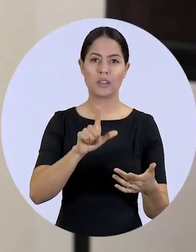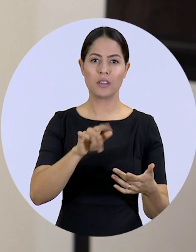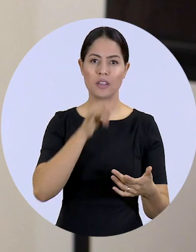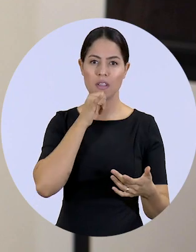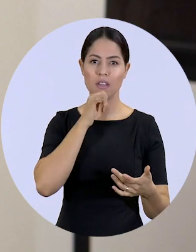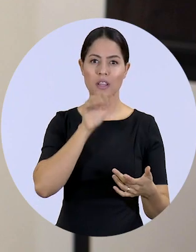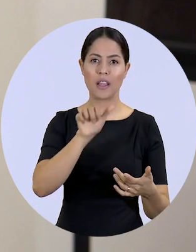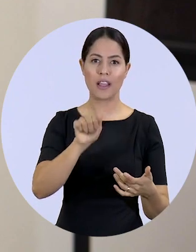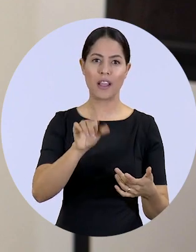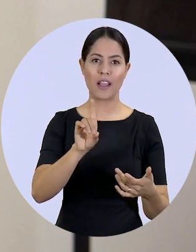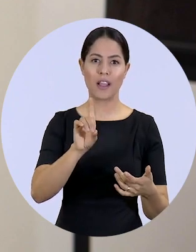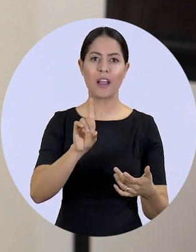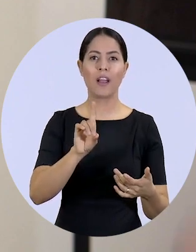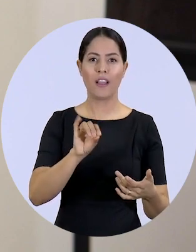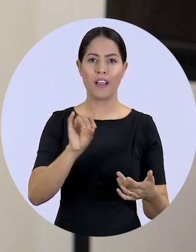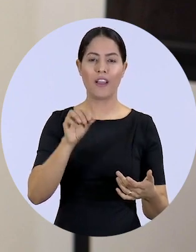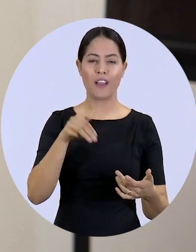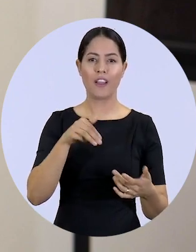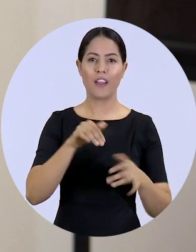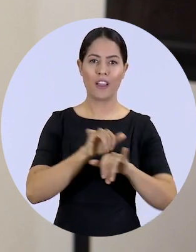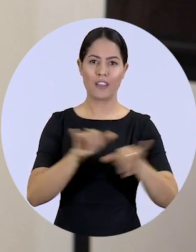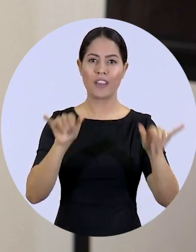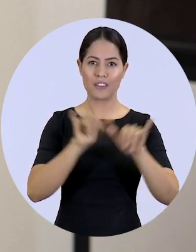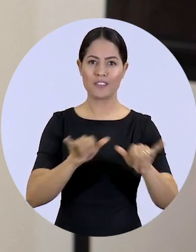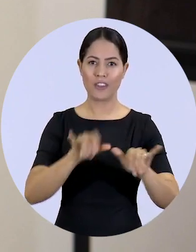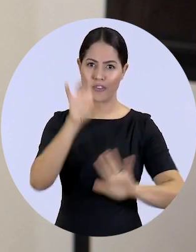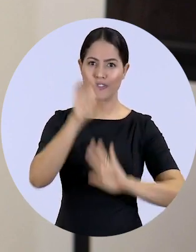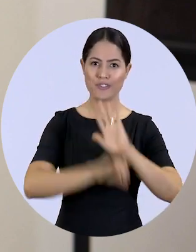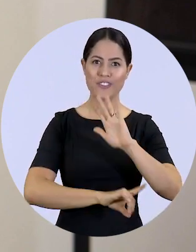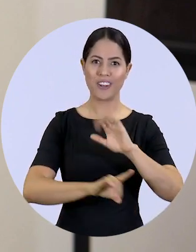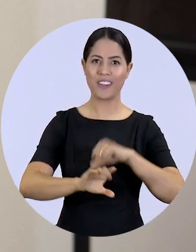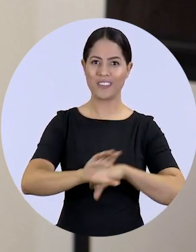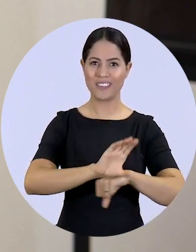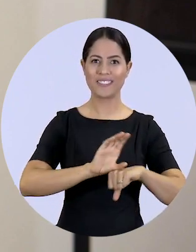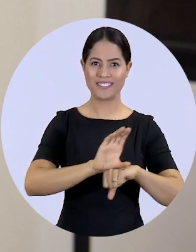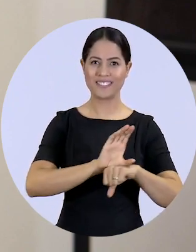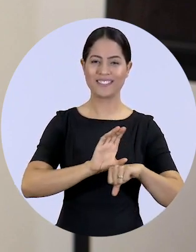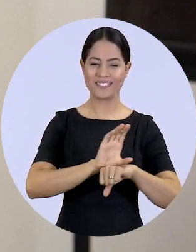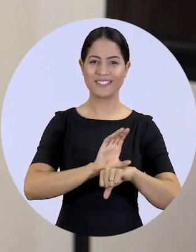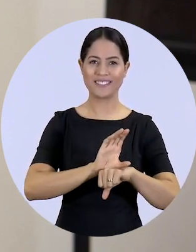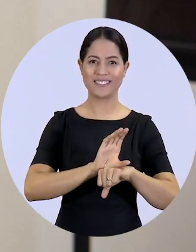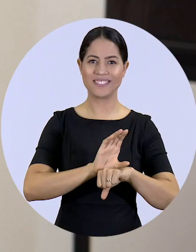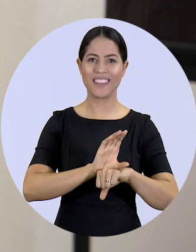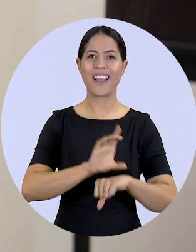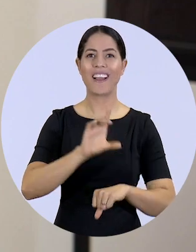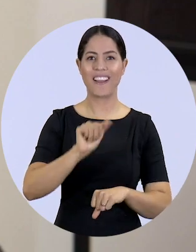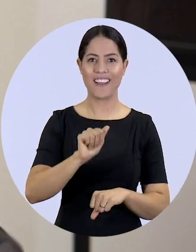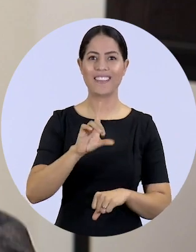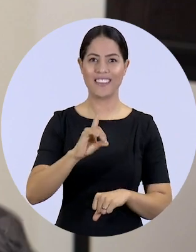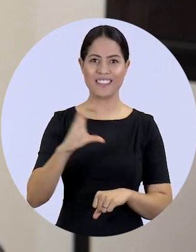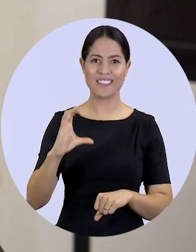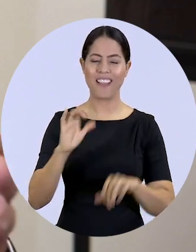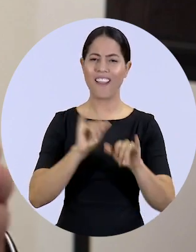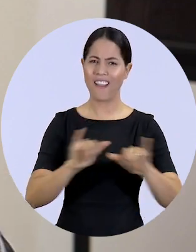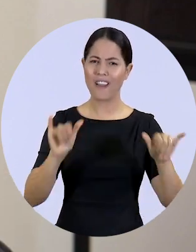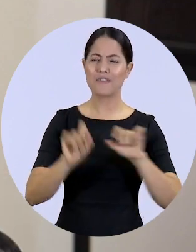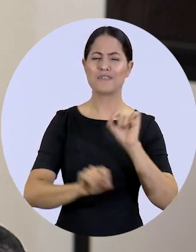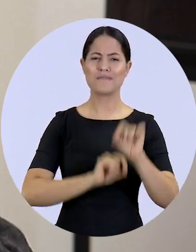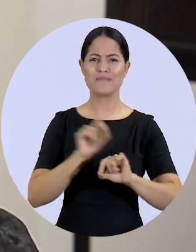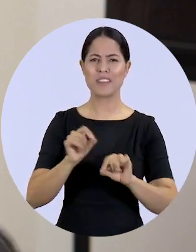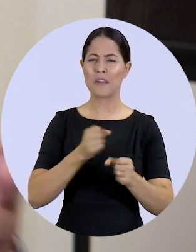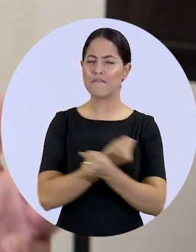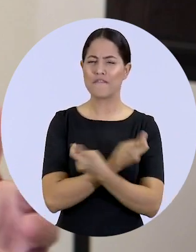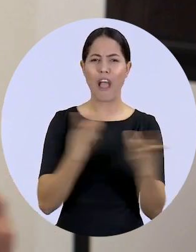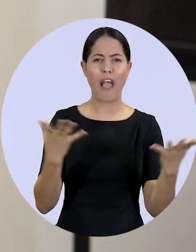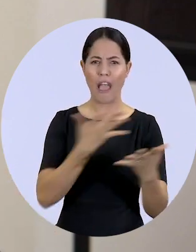da ação direta de constitucionalidade para garantir um direito constitucional e que a gente sabe que isso vai atingir a milhares de pessoas que